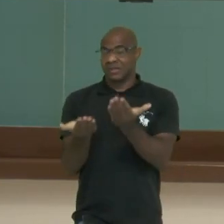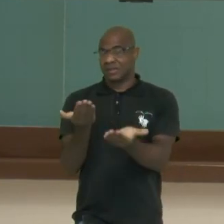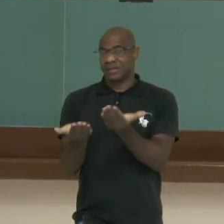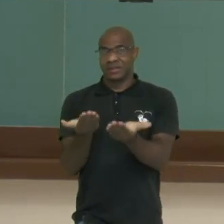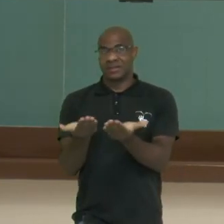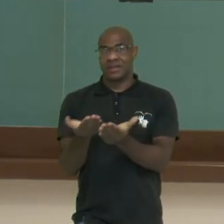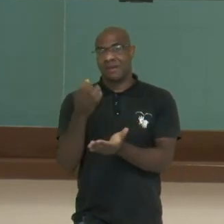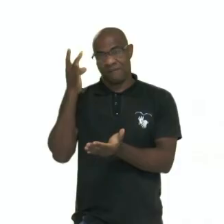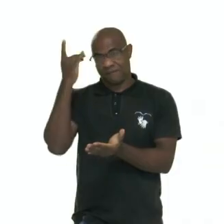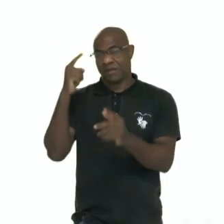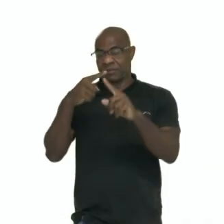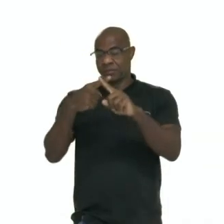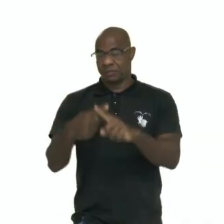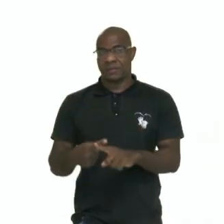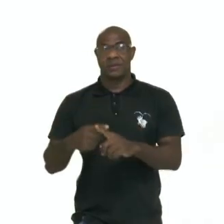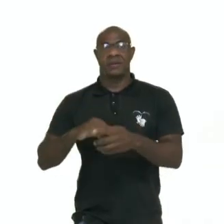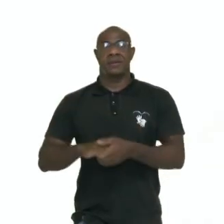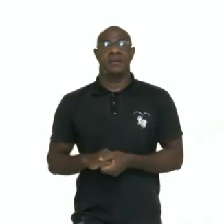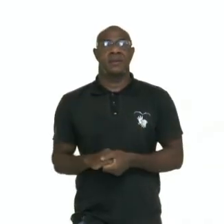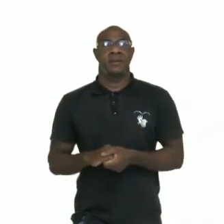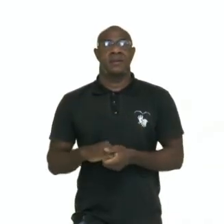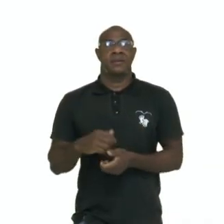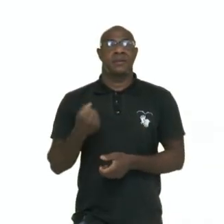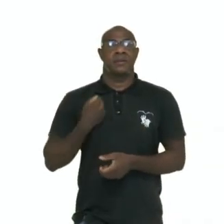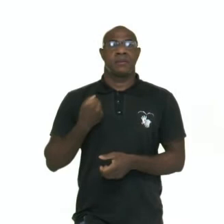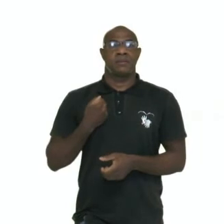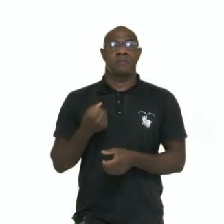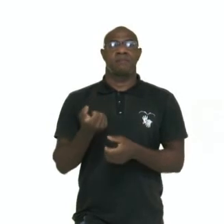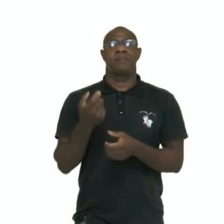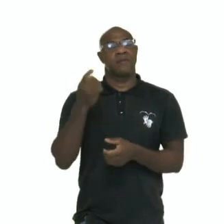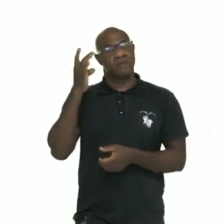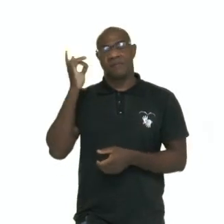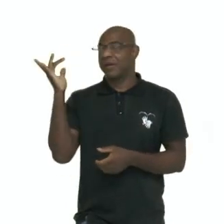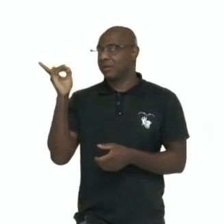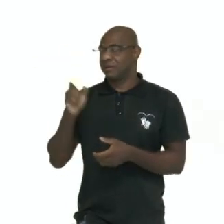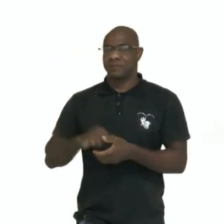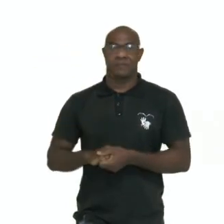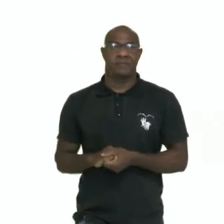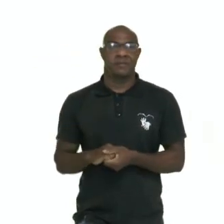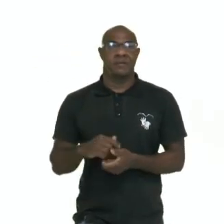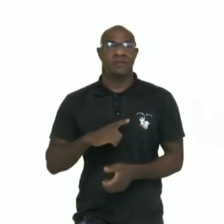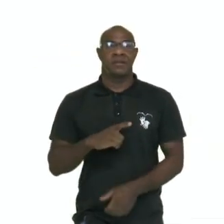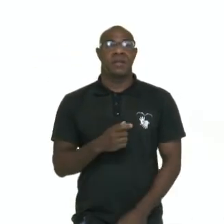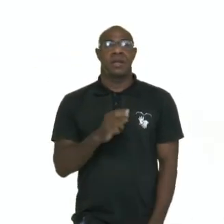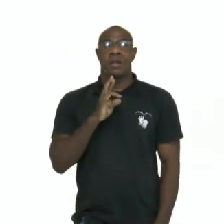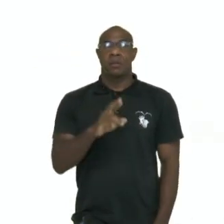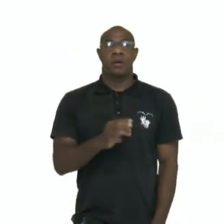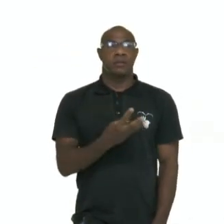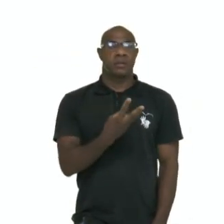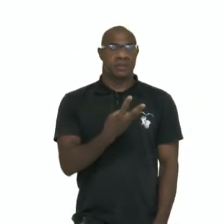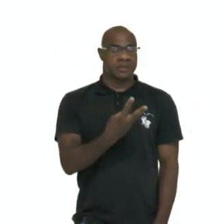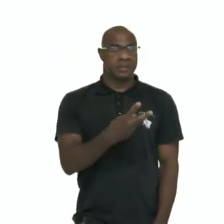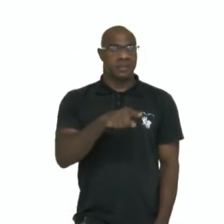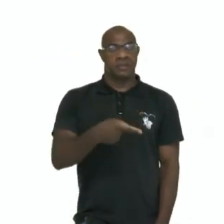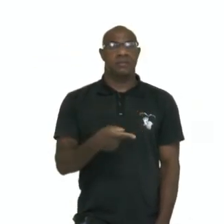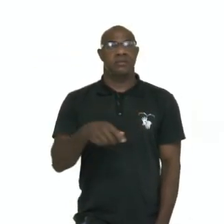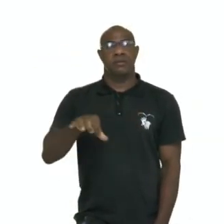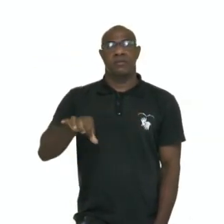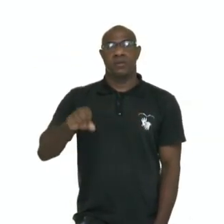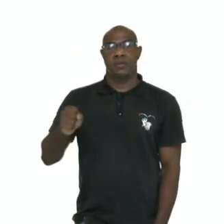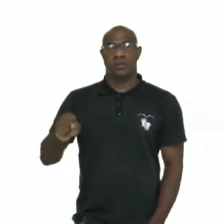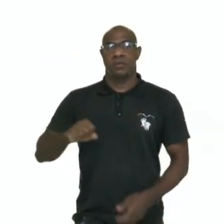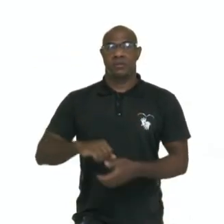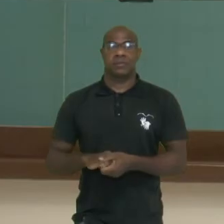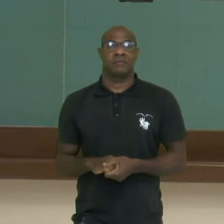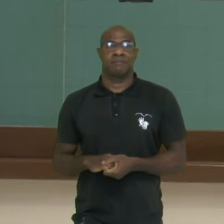da gente multiplicar. Isso é um número natural por um número decimal. Então, vai dar 3,98. Como o númerozinho decimal tem